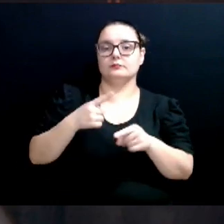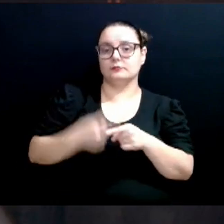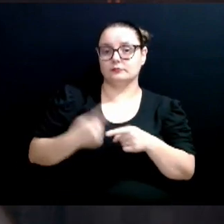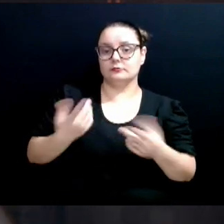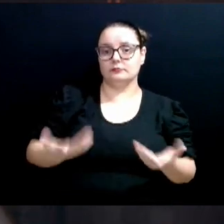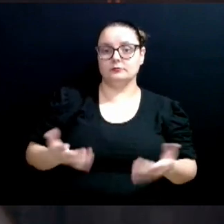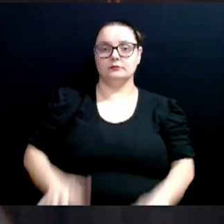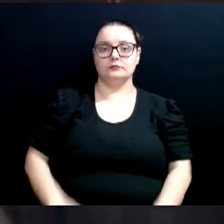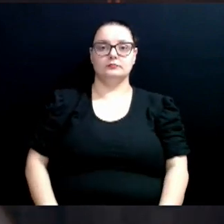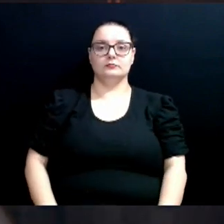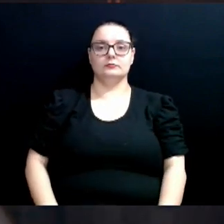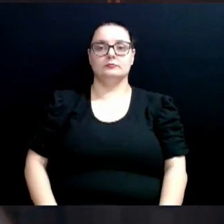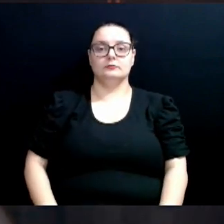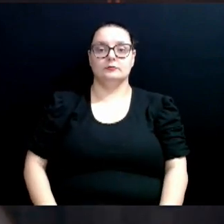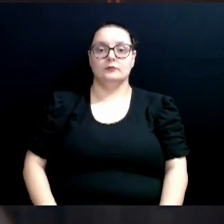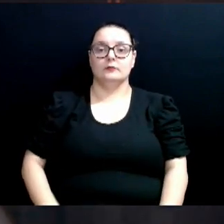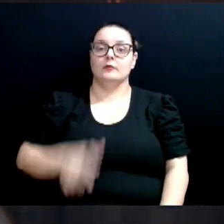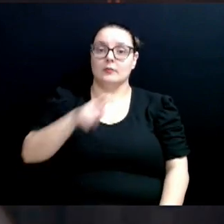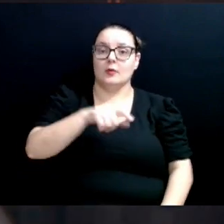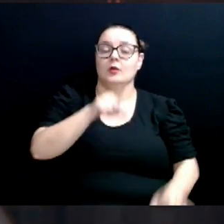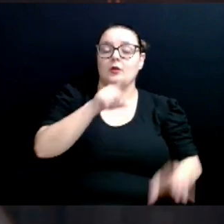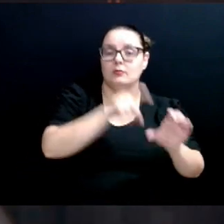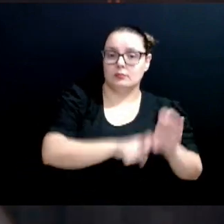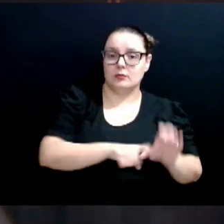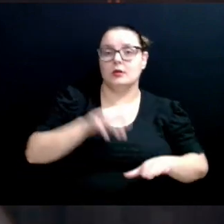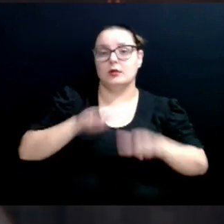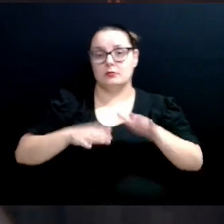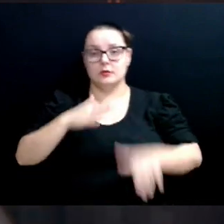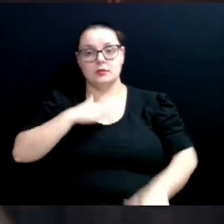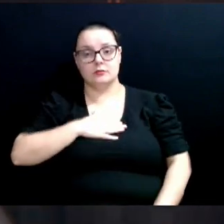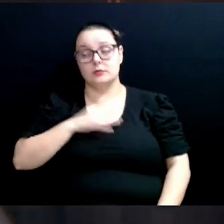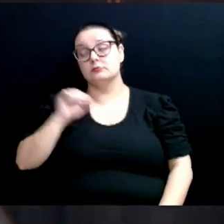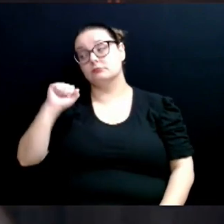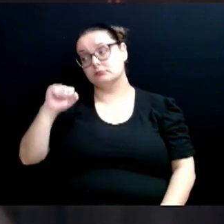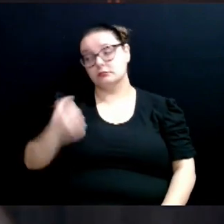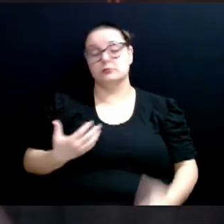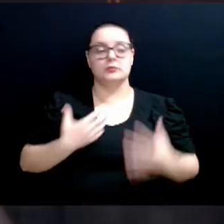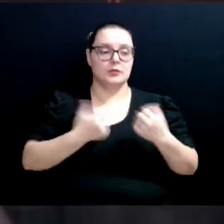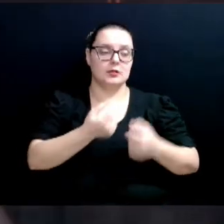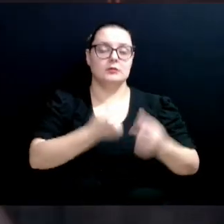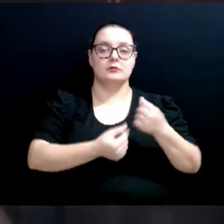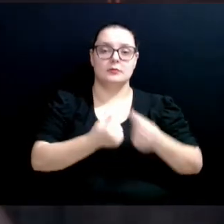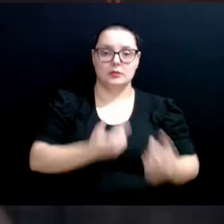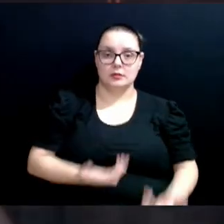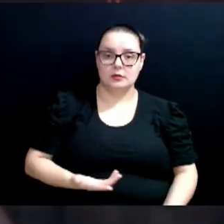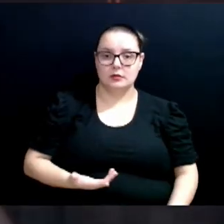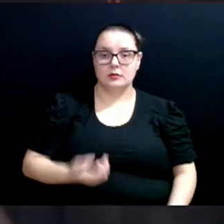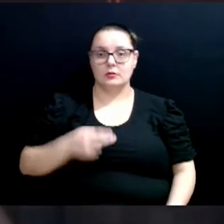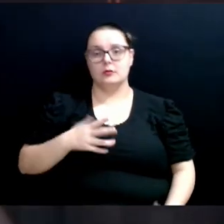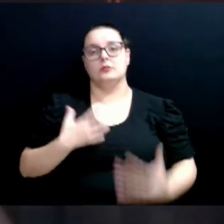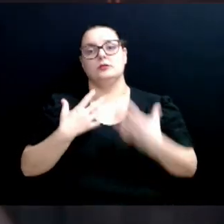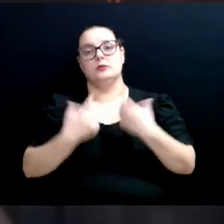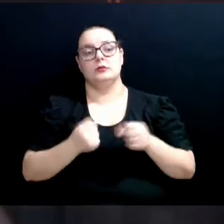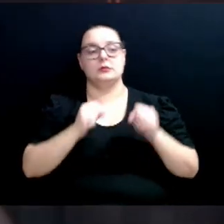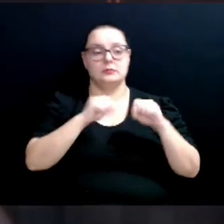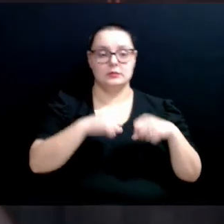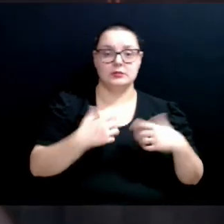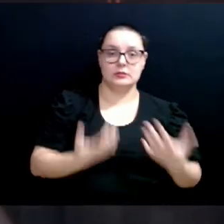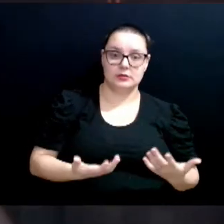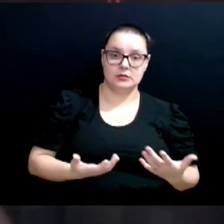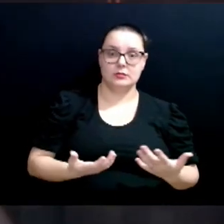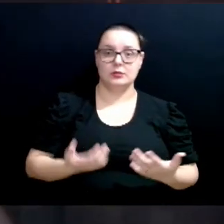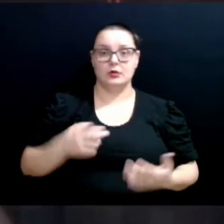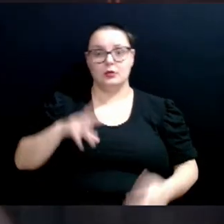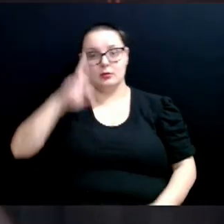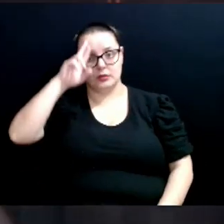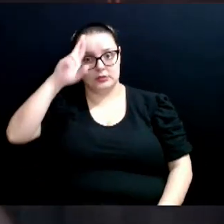aquele outro que ficou dependente, às vezes, de mim, de receber esse dinheiro, ou de receber esse sim, né, ou esse chefe, como a